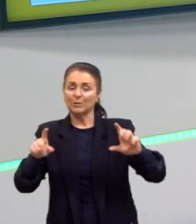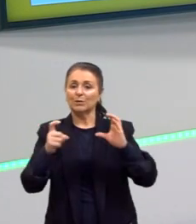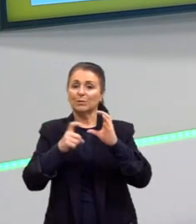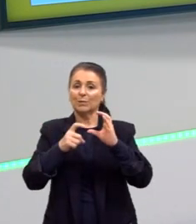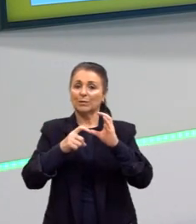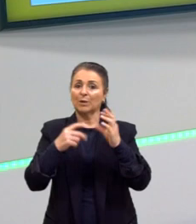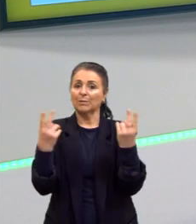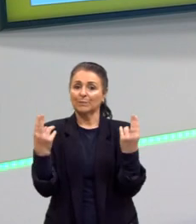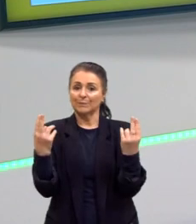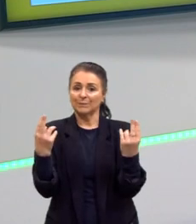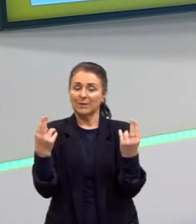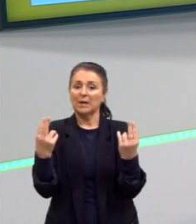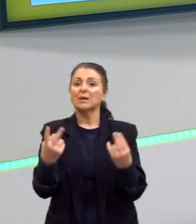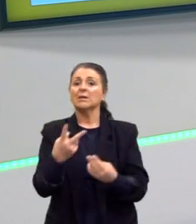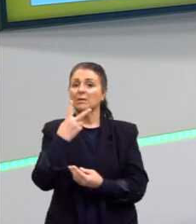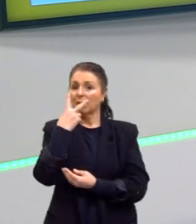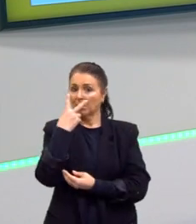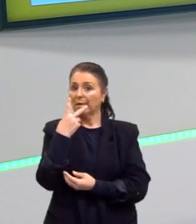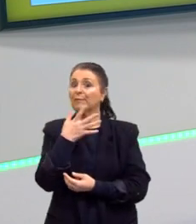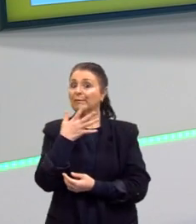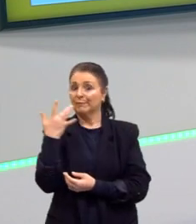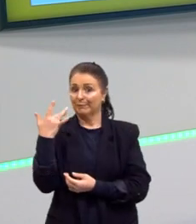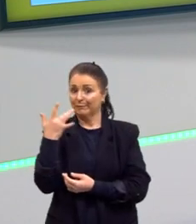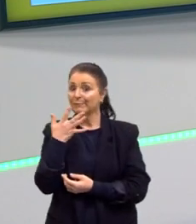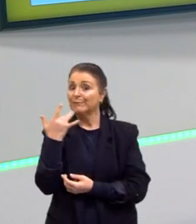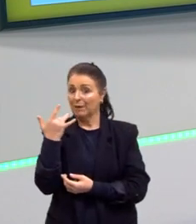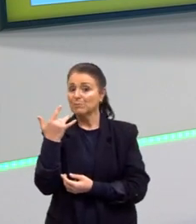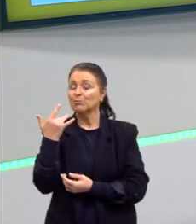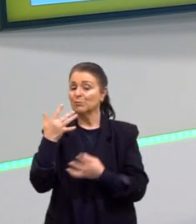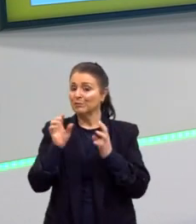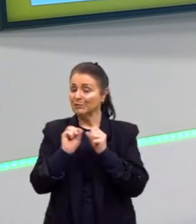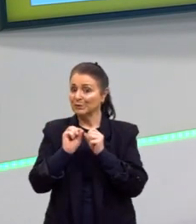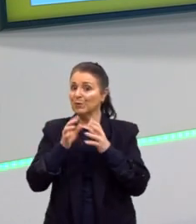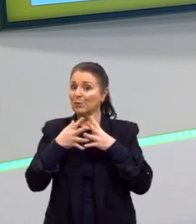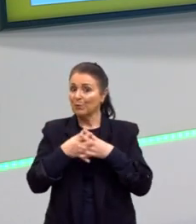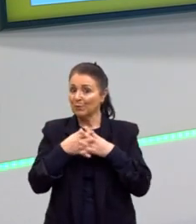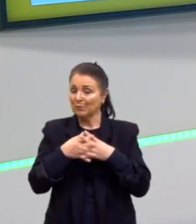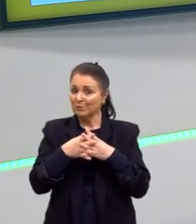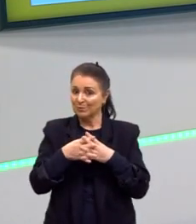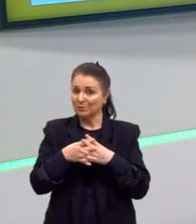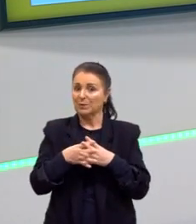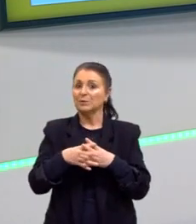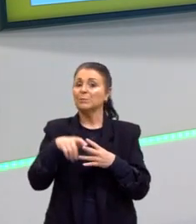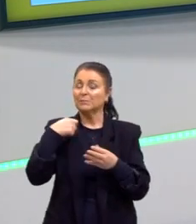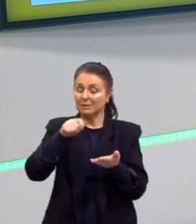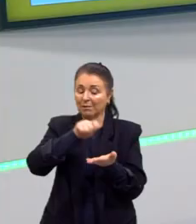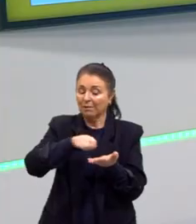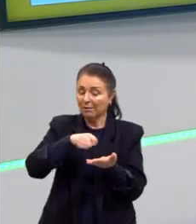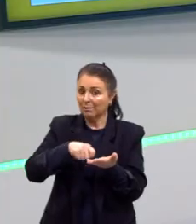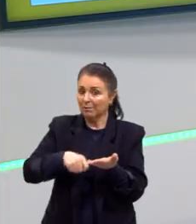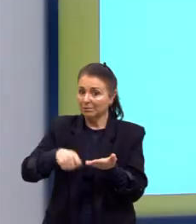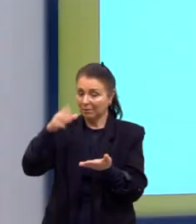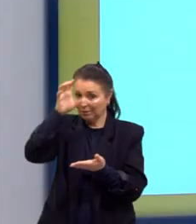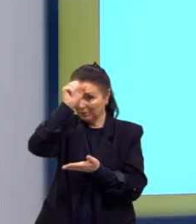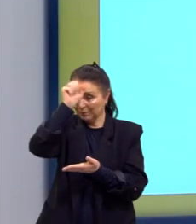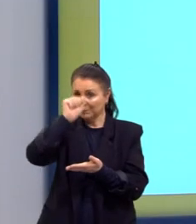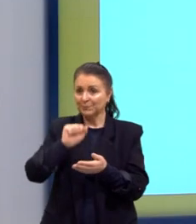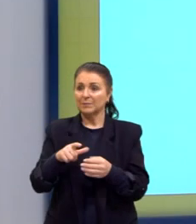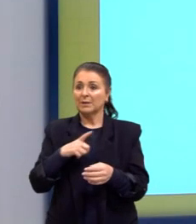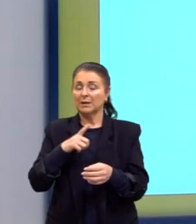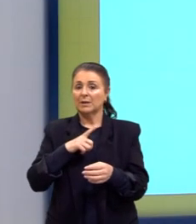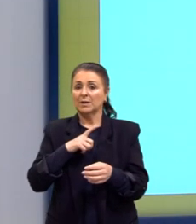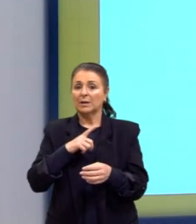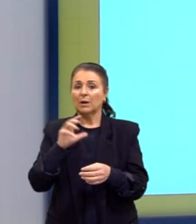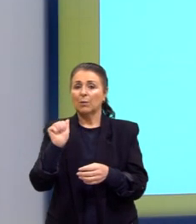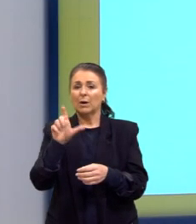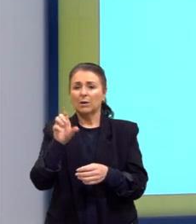ligações isso é bem fácil de se confundir então é bem importante fazer essas devidas anotações ó que halogênios não